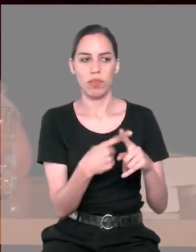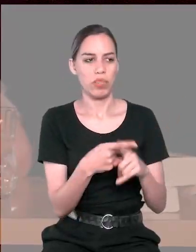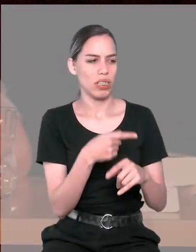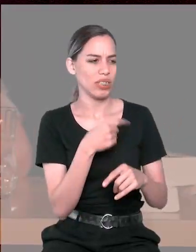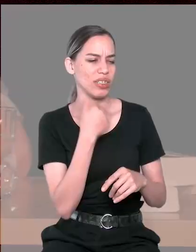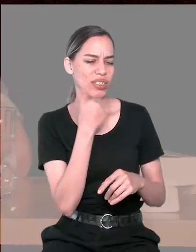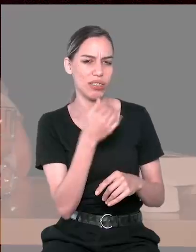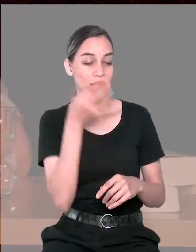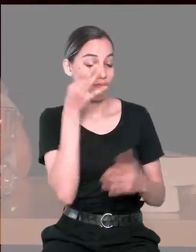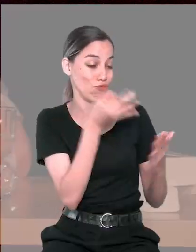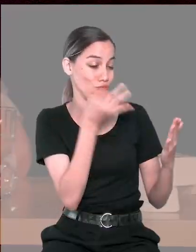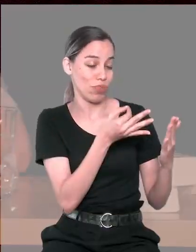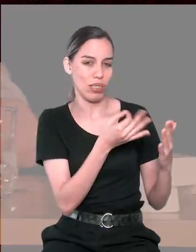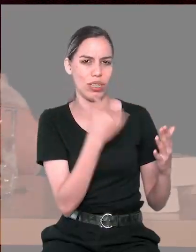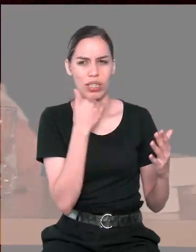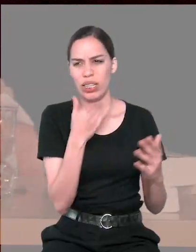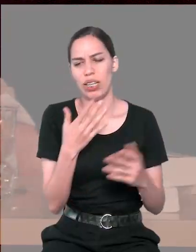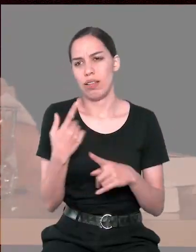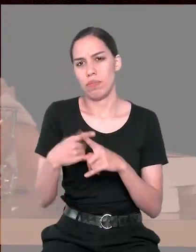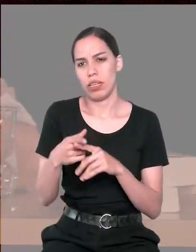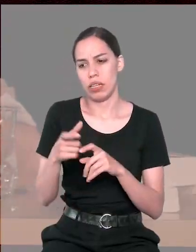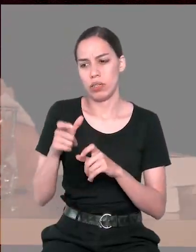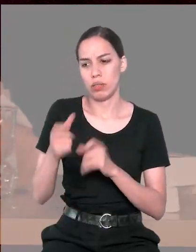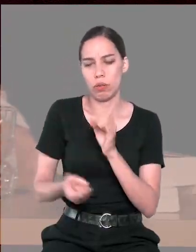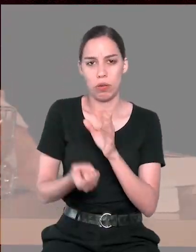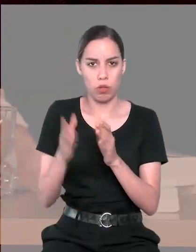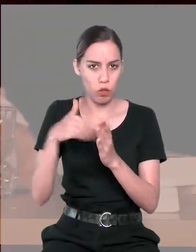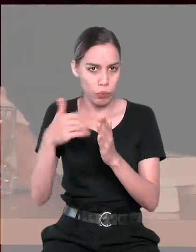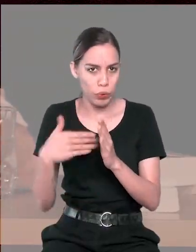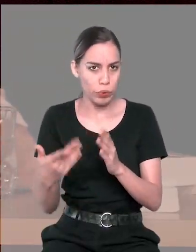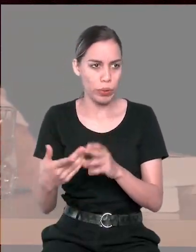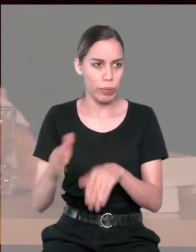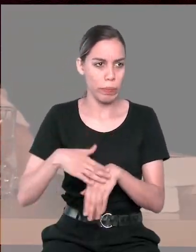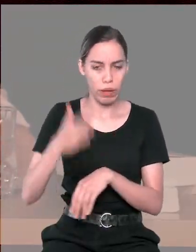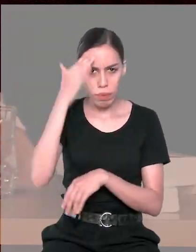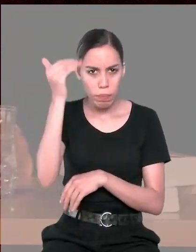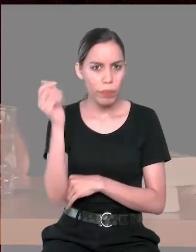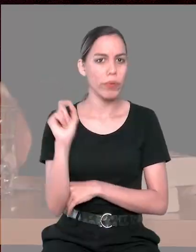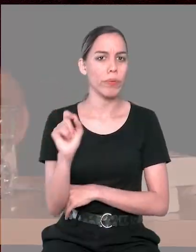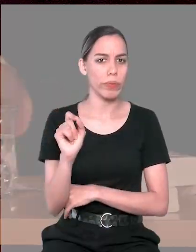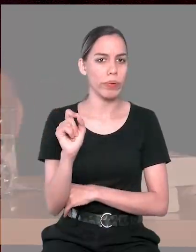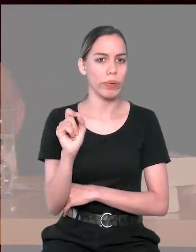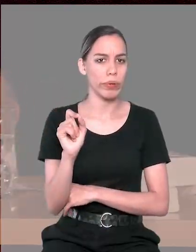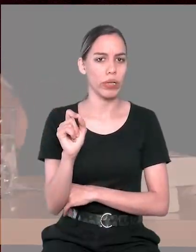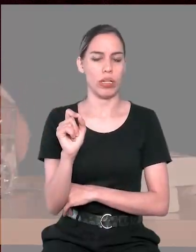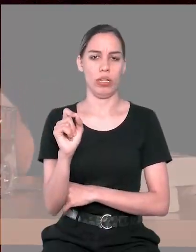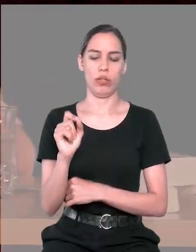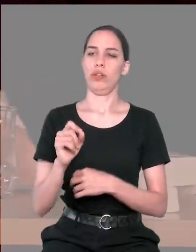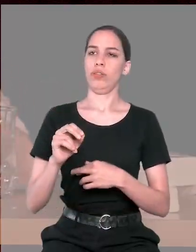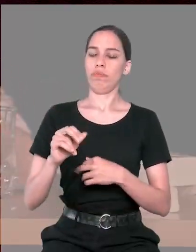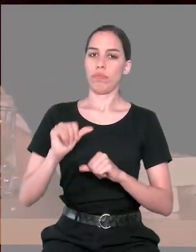que ninguém dava bola para o Leonardo da Vinci. Né? Os grandes pintores do Renascimento eram o Michelangelo, o Rafael, e o da Vinci era aquele muito